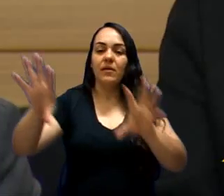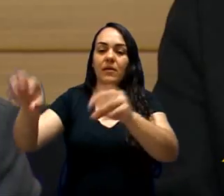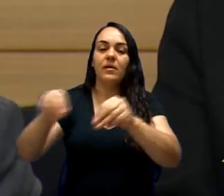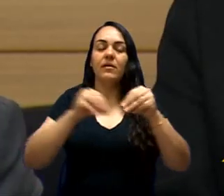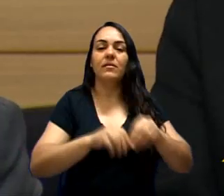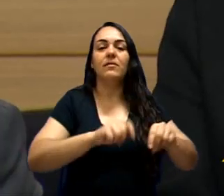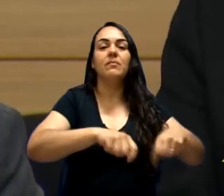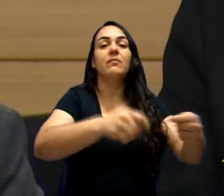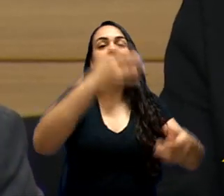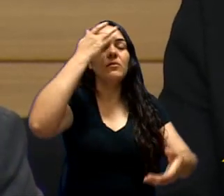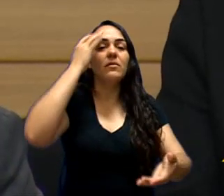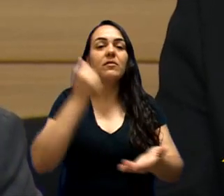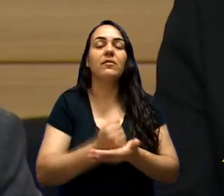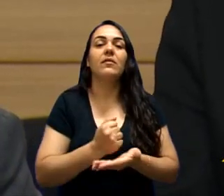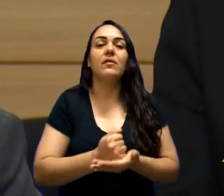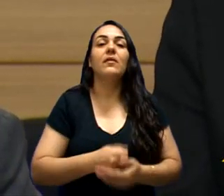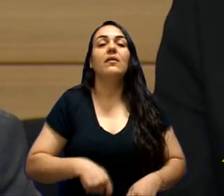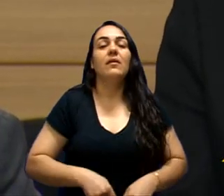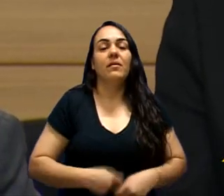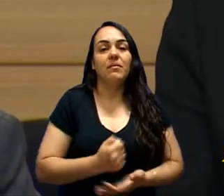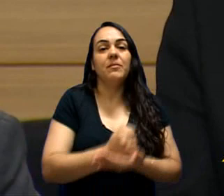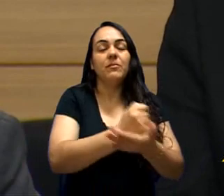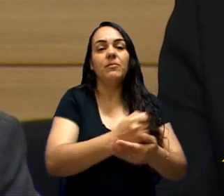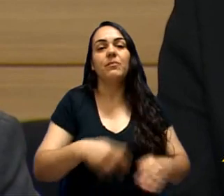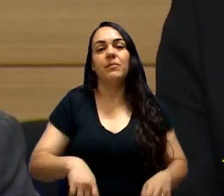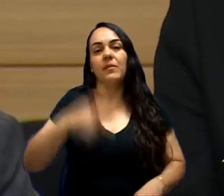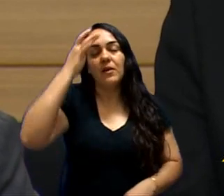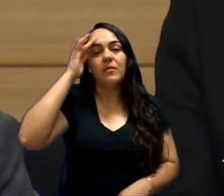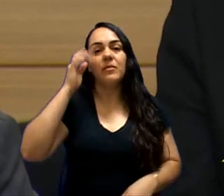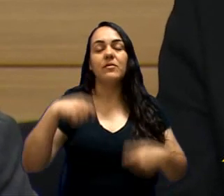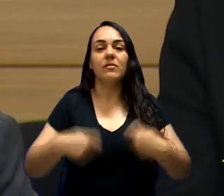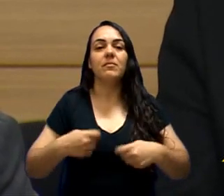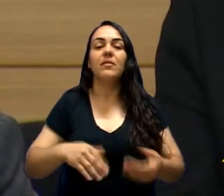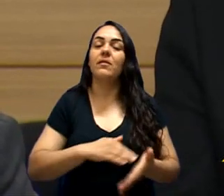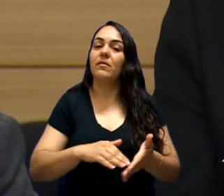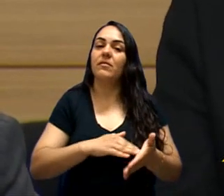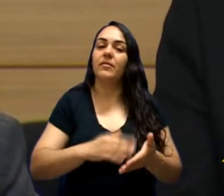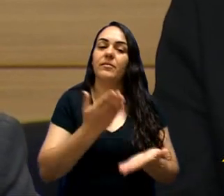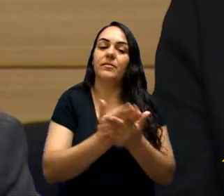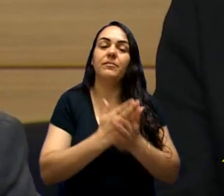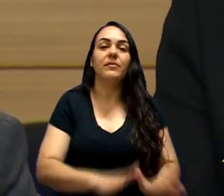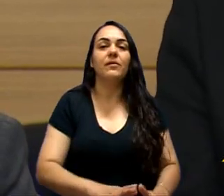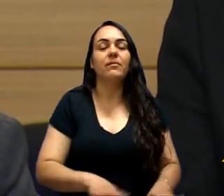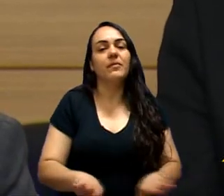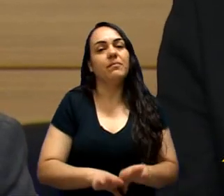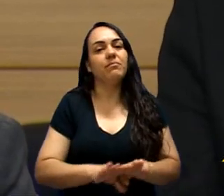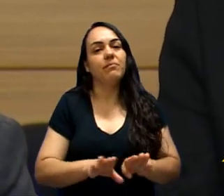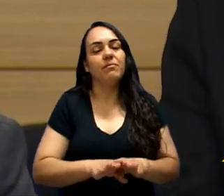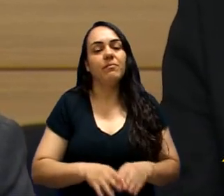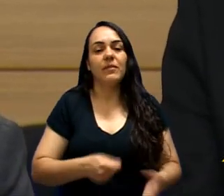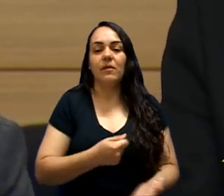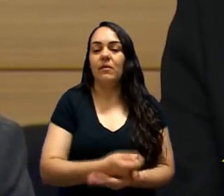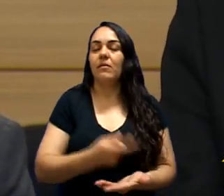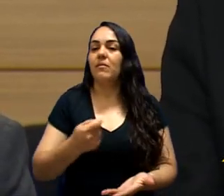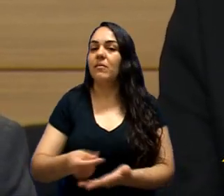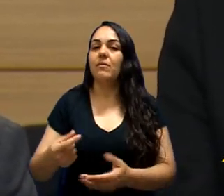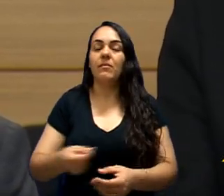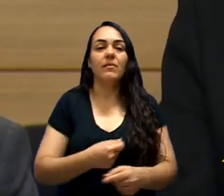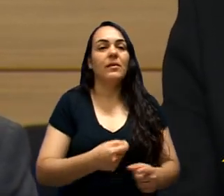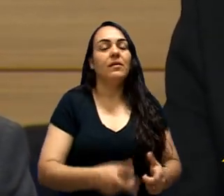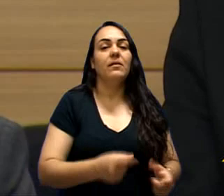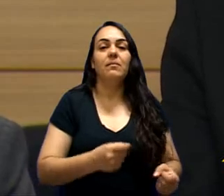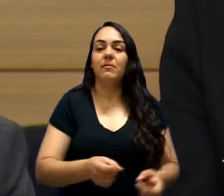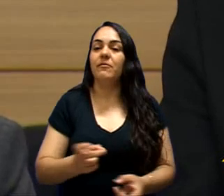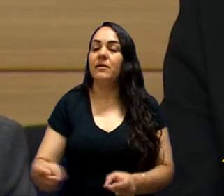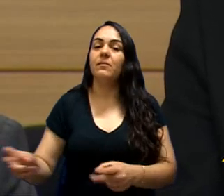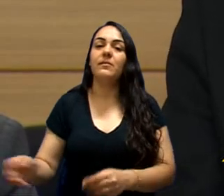para os aposentados. Tem algumas secretarias aí que precisam ser extintas assim, a toca de caixa, que estão gastando dinheiro com aquilo que não é pão e